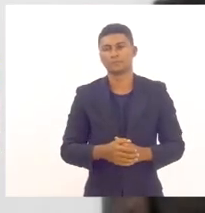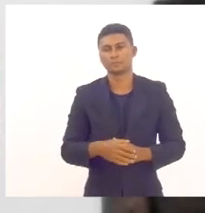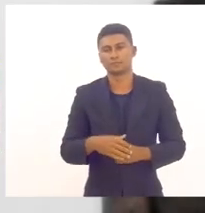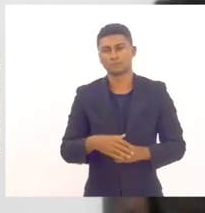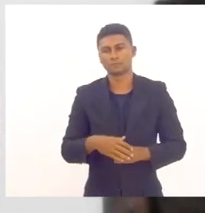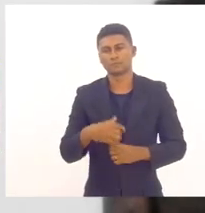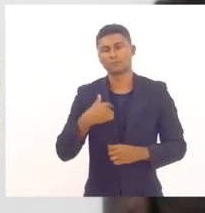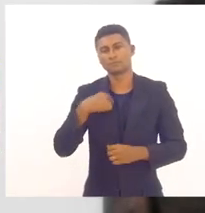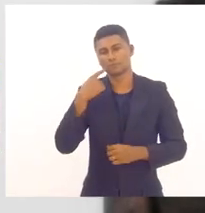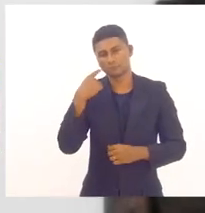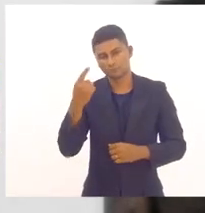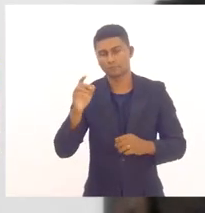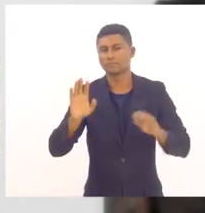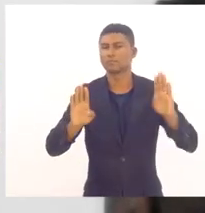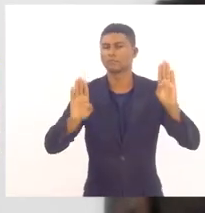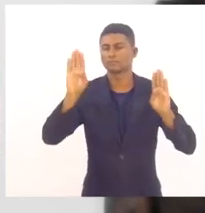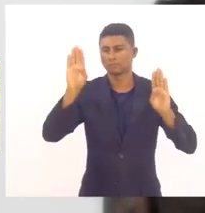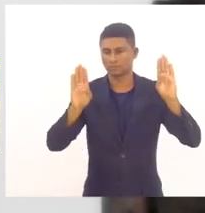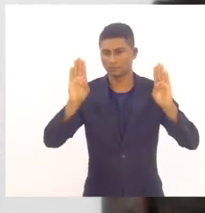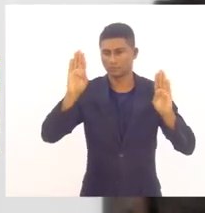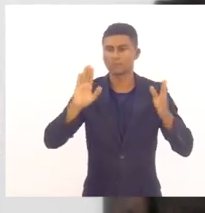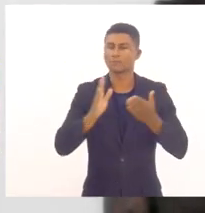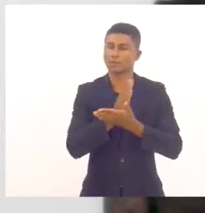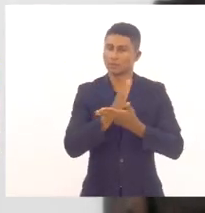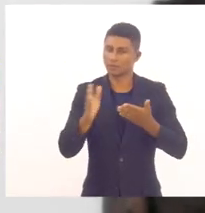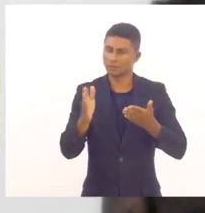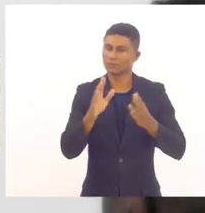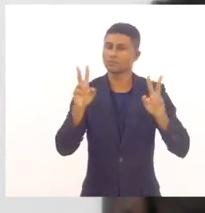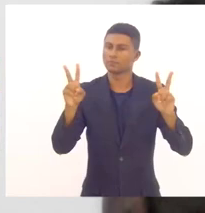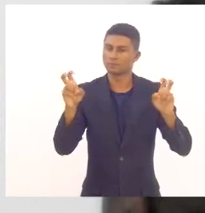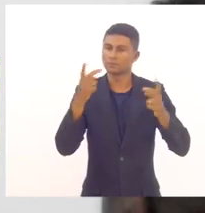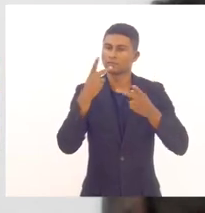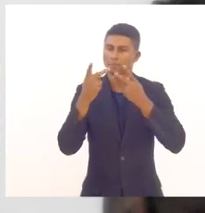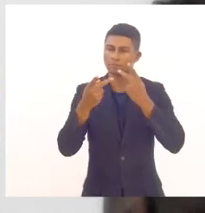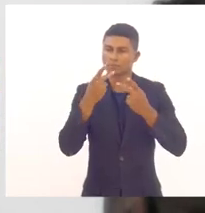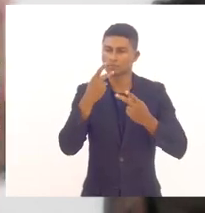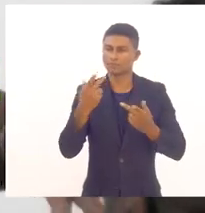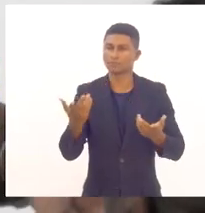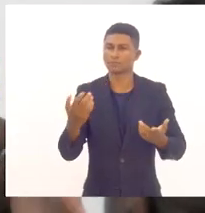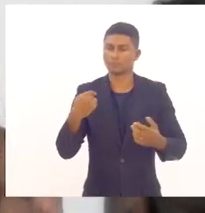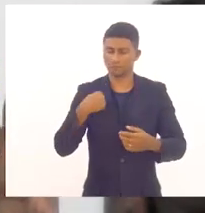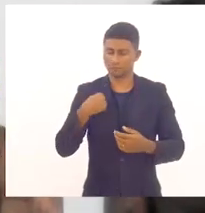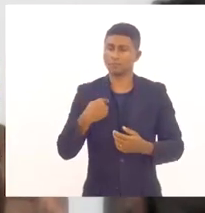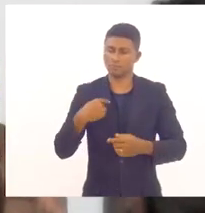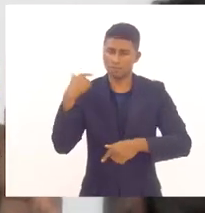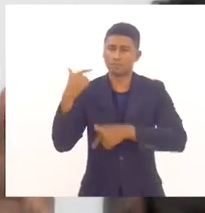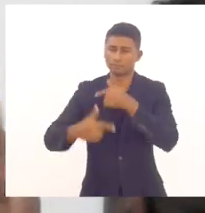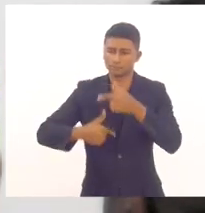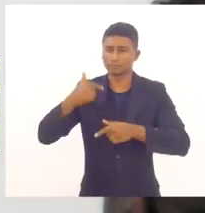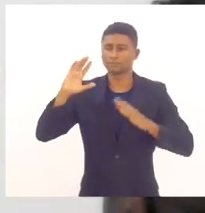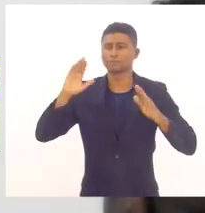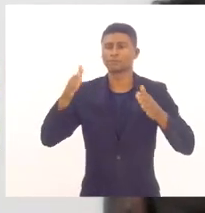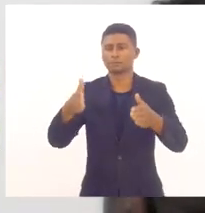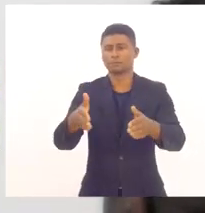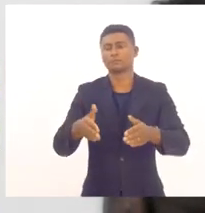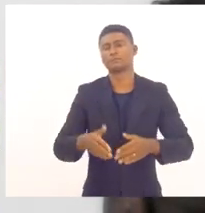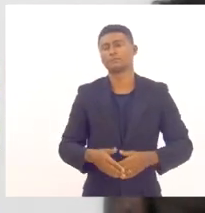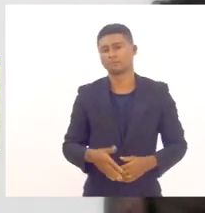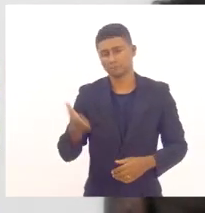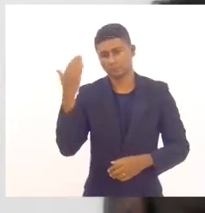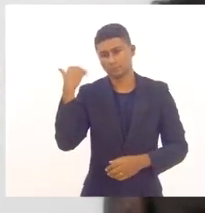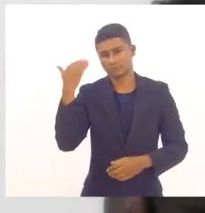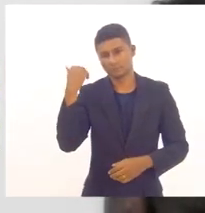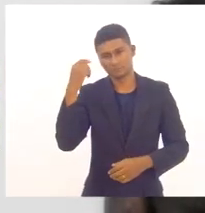deputados, alguns candidatos aí falarem sobre isso, e olha o que me fez, porque eu trabalhei por isso. Né? Se o senhor não sabe,